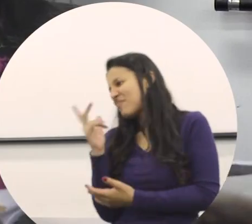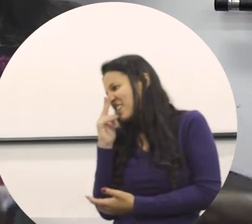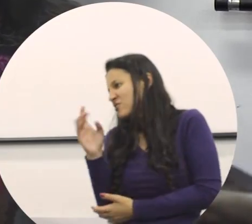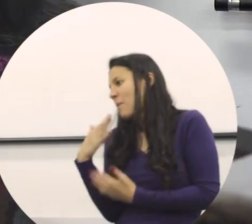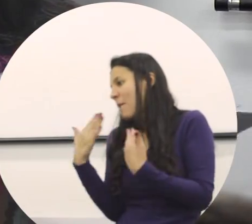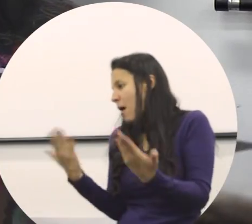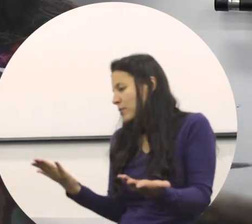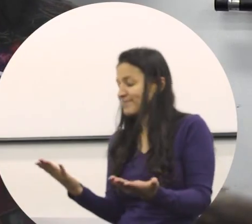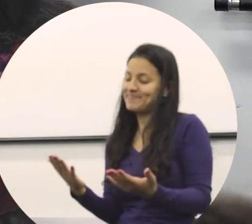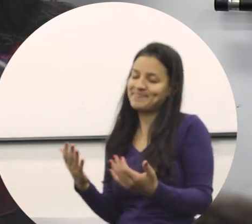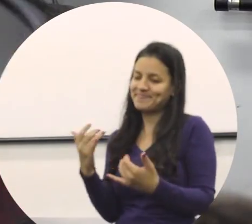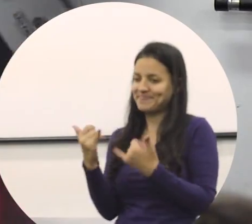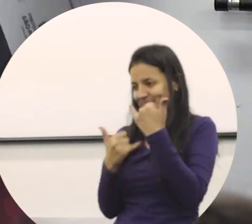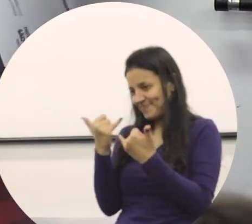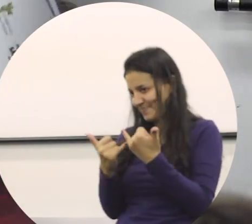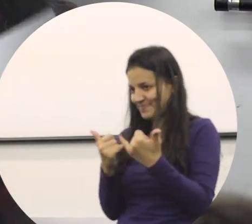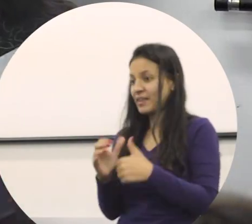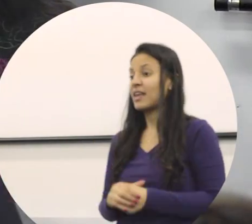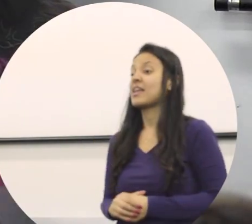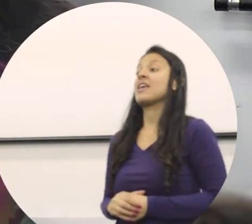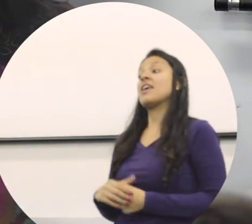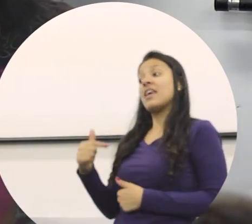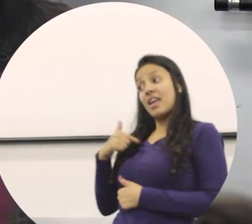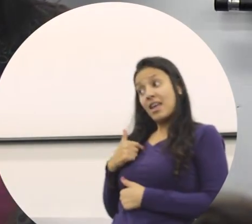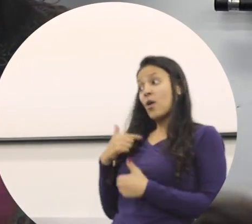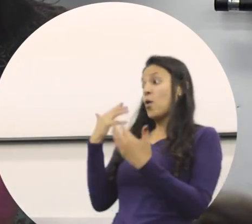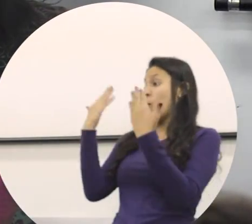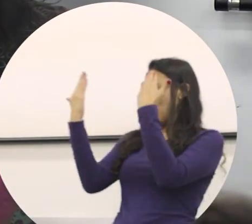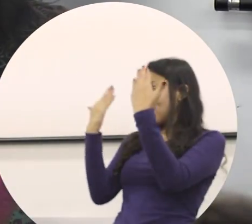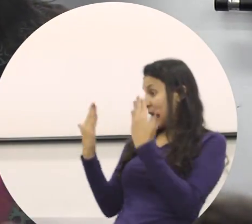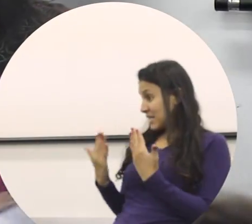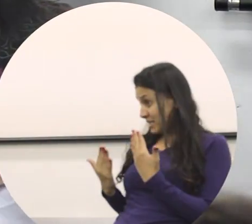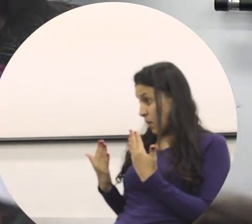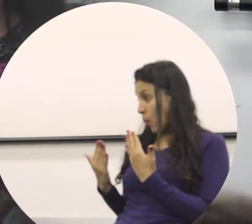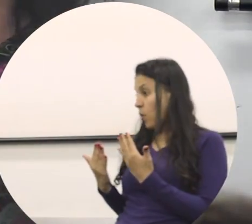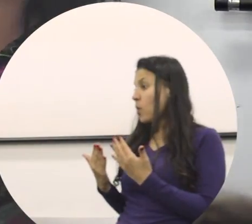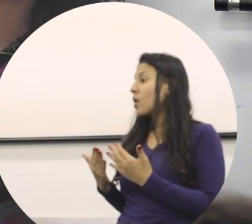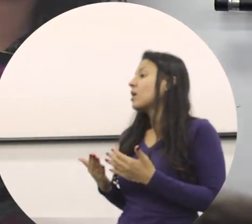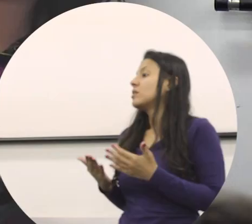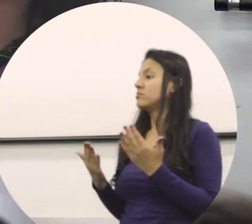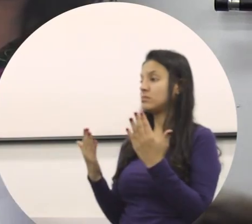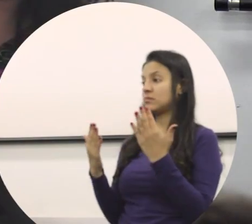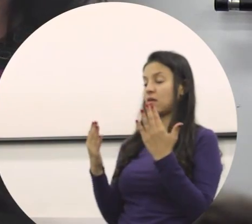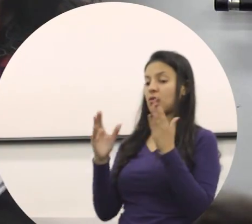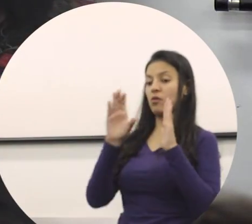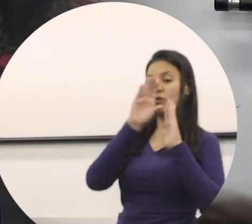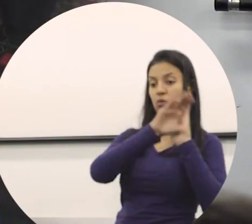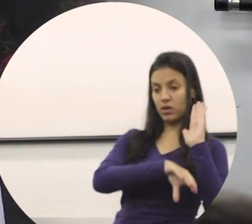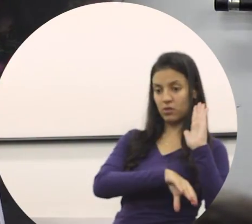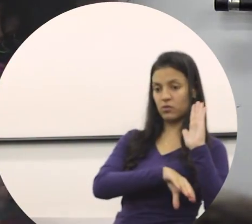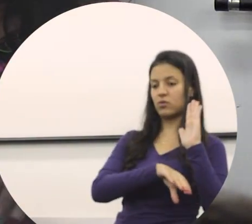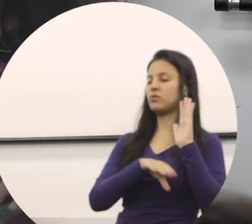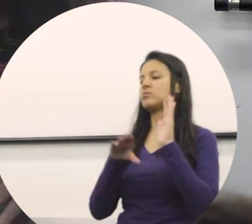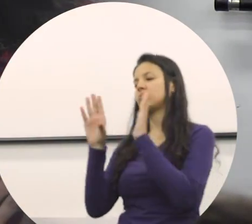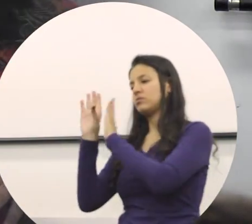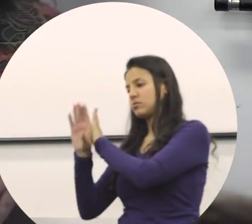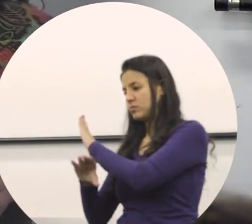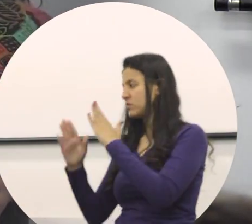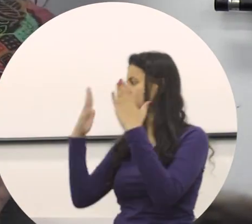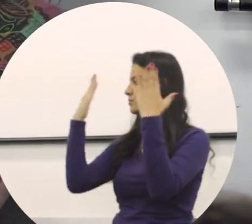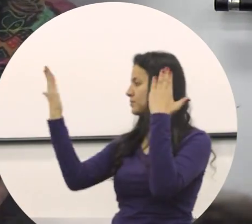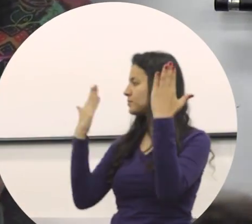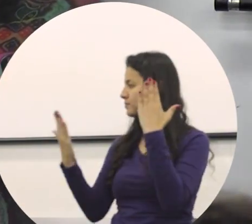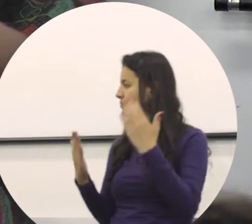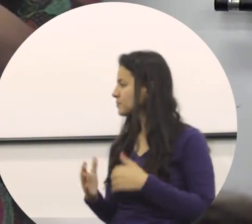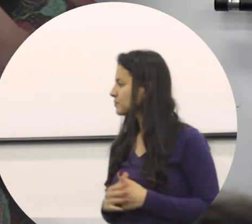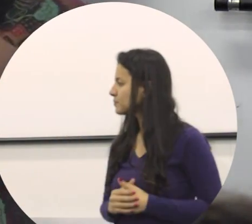Mas enfim, eu fiz aqui uma comparação muito grosseira e muito rasa sobre os dois currículos, tá? E